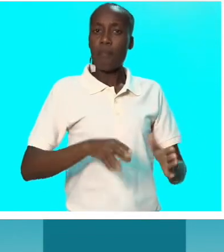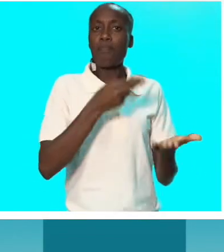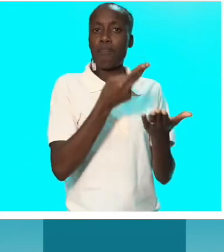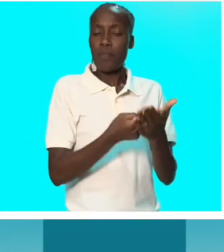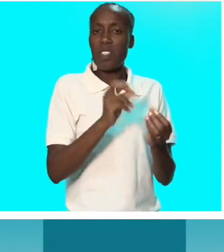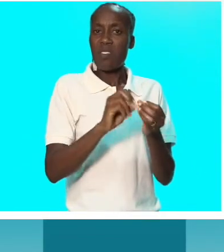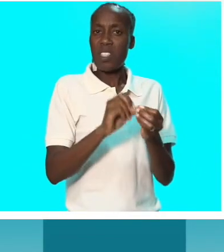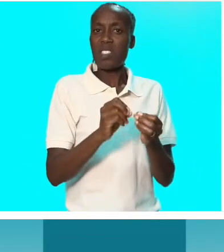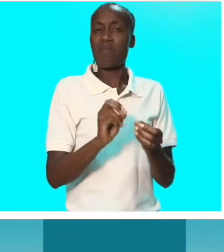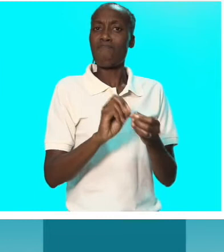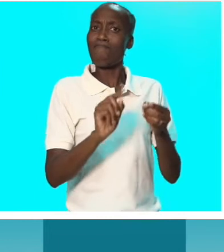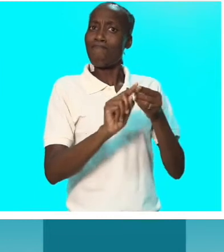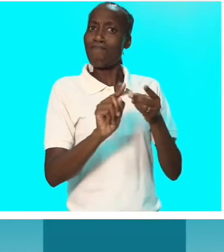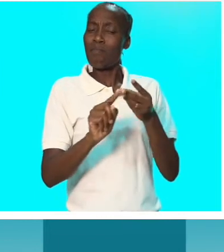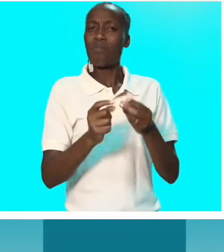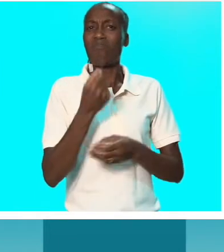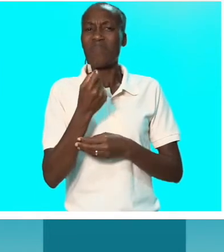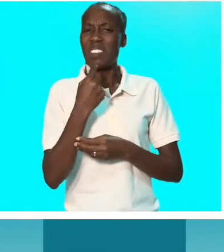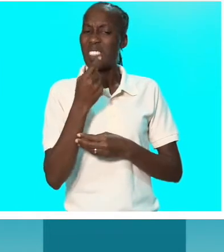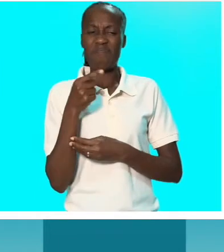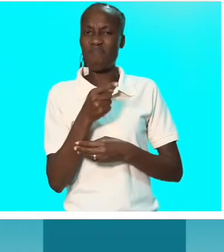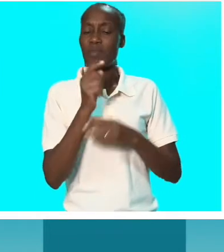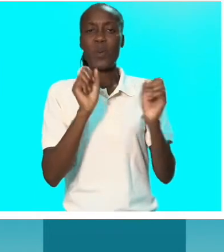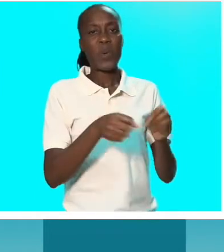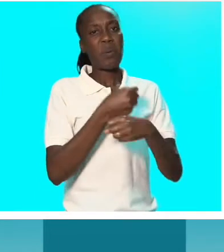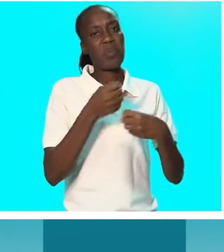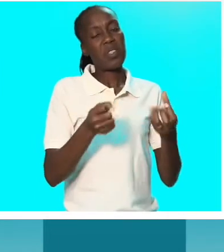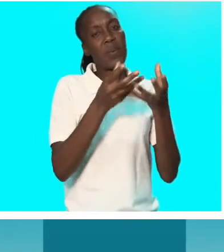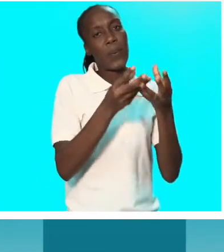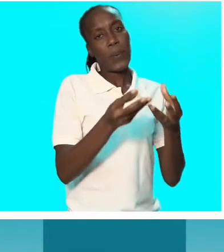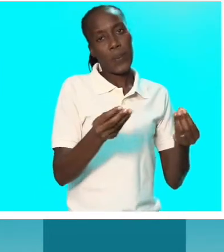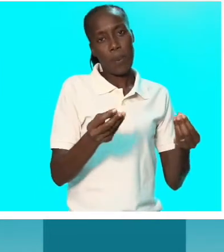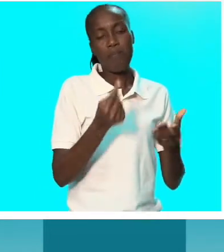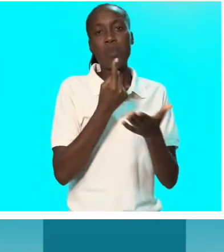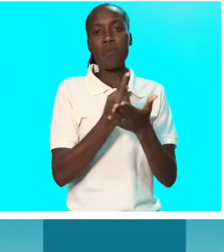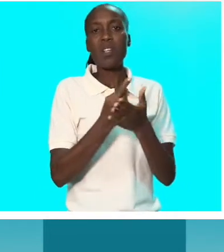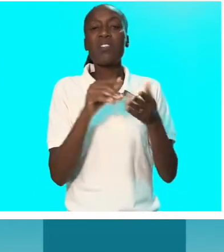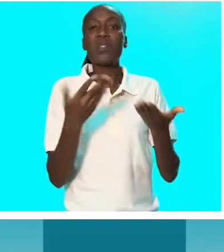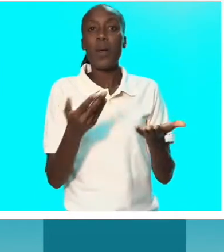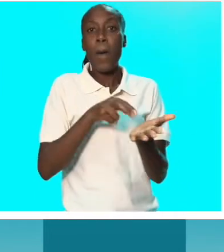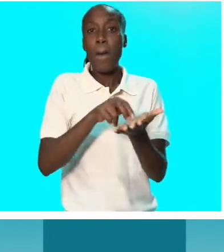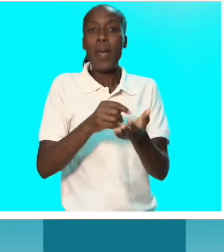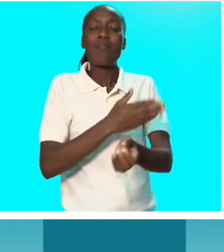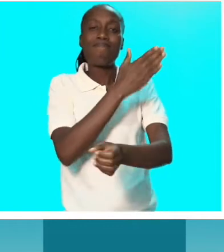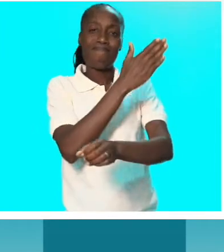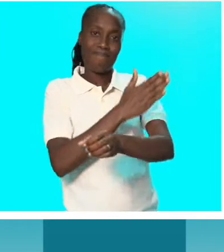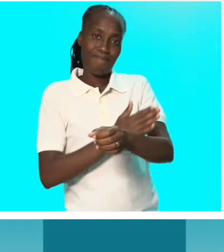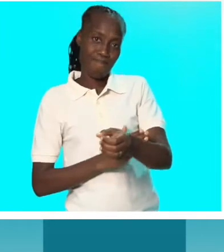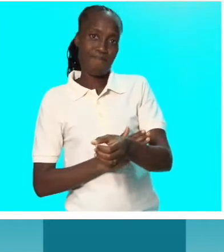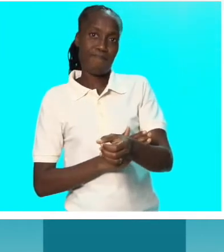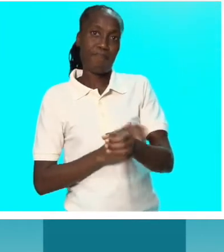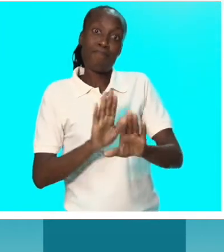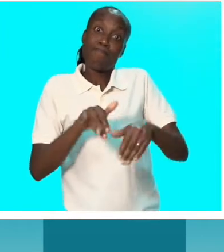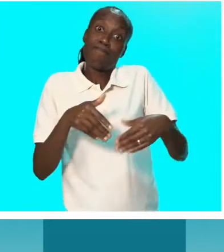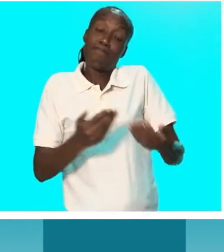Deram lá, disseram que não, não tem hipótese. A hipótese é amputar a perna.